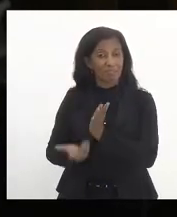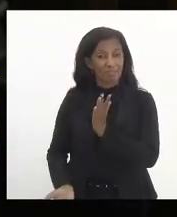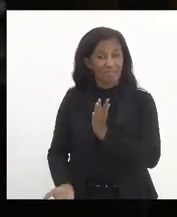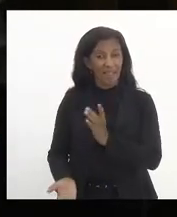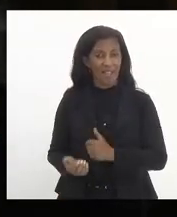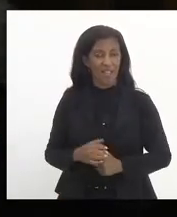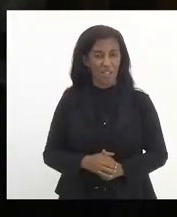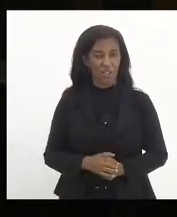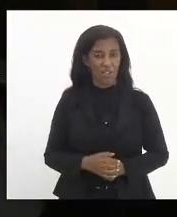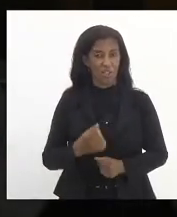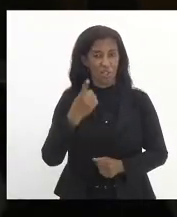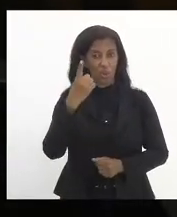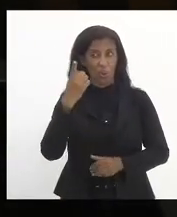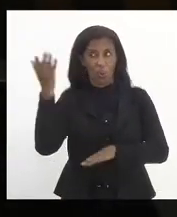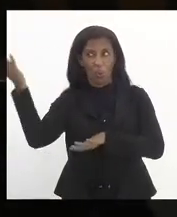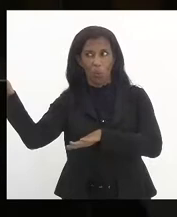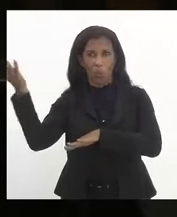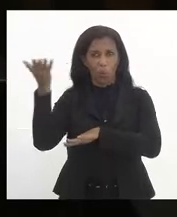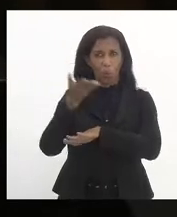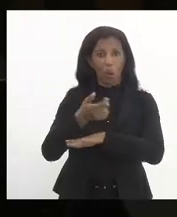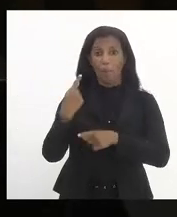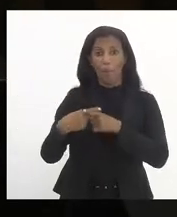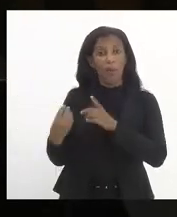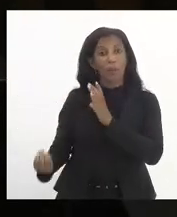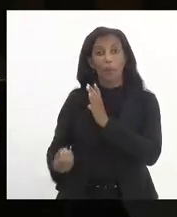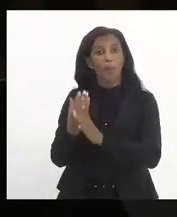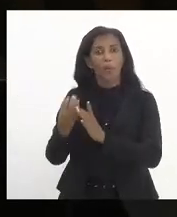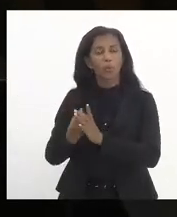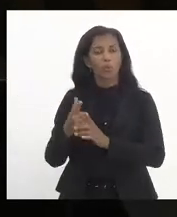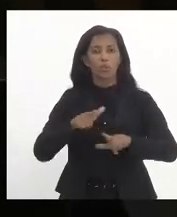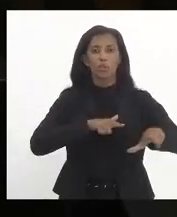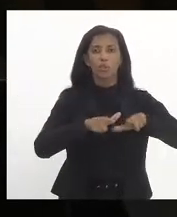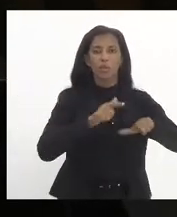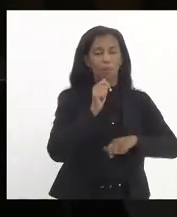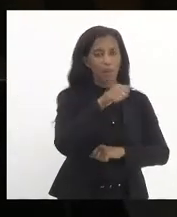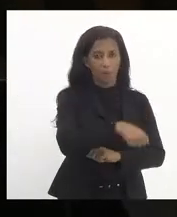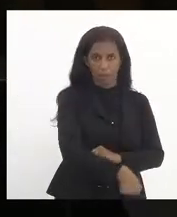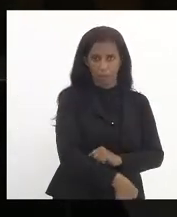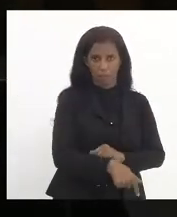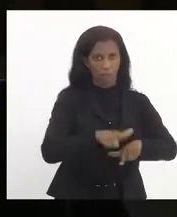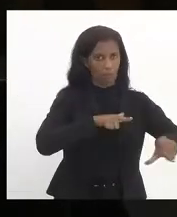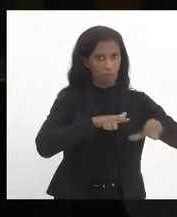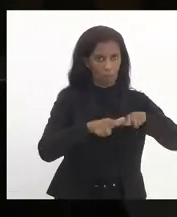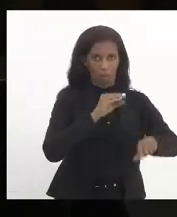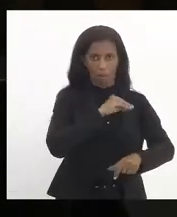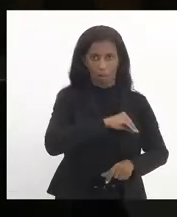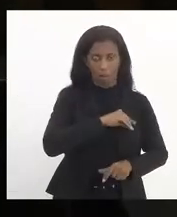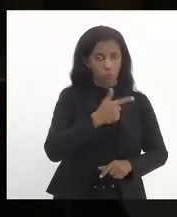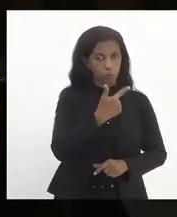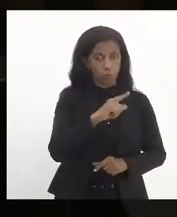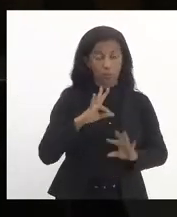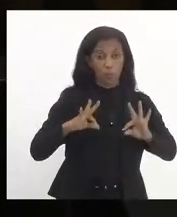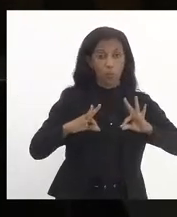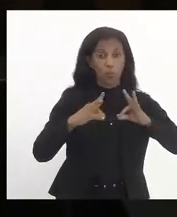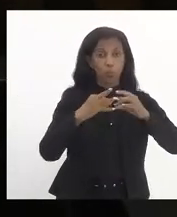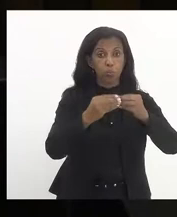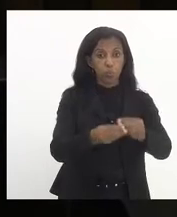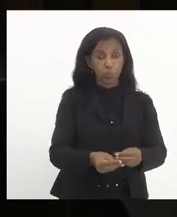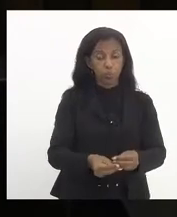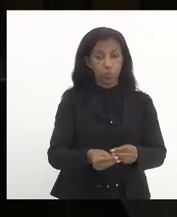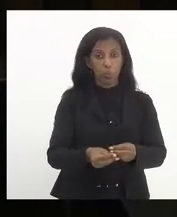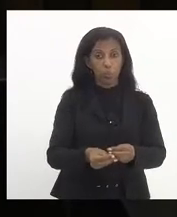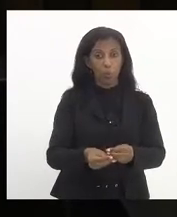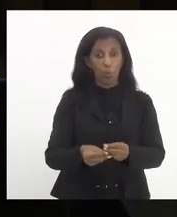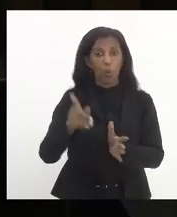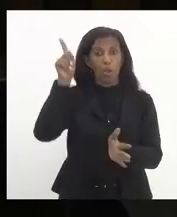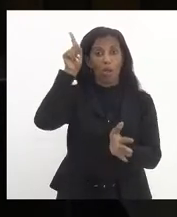no afretamento, porque não produz, não gera emprego e renda aqui, e tudo isso é